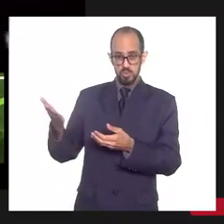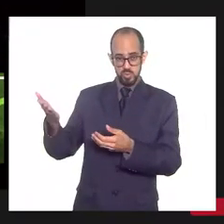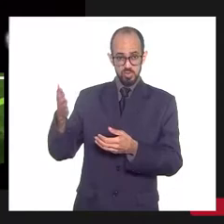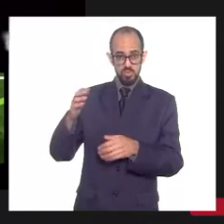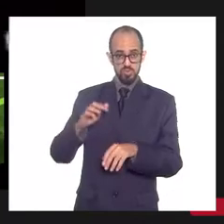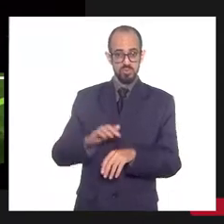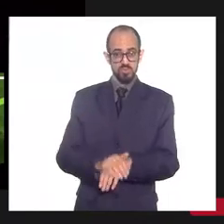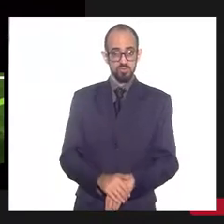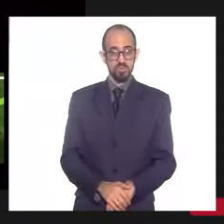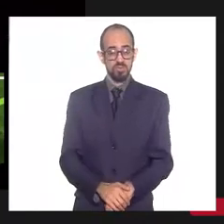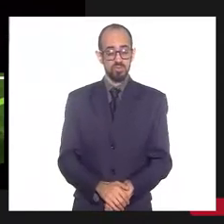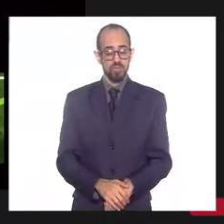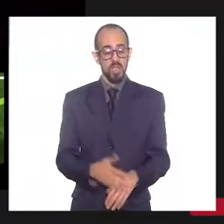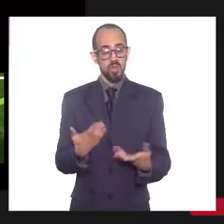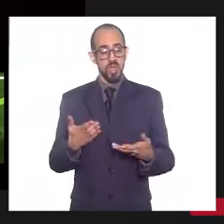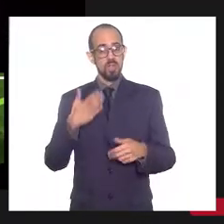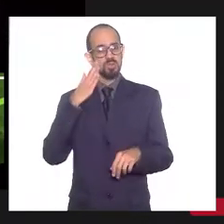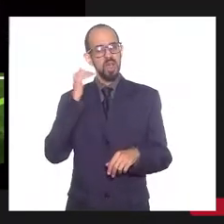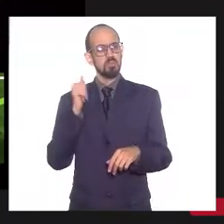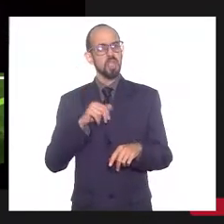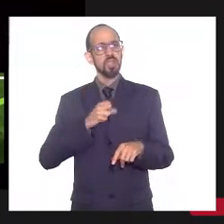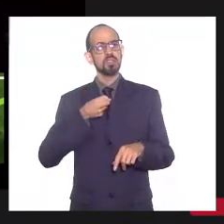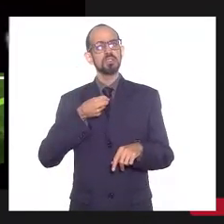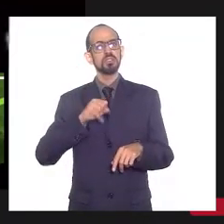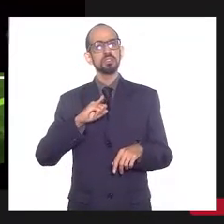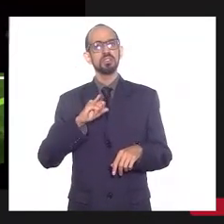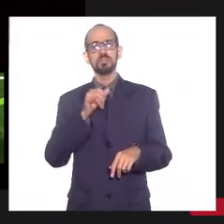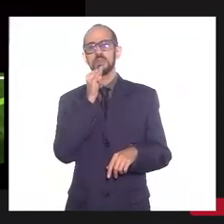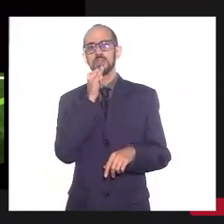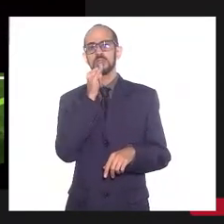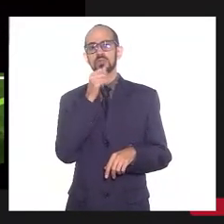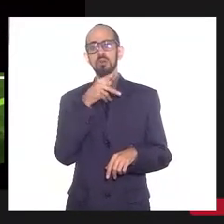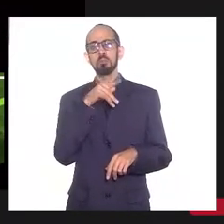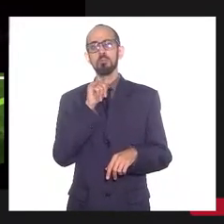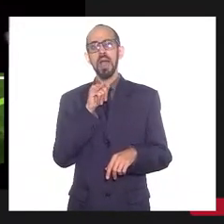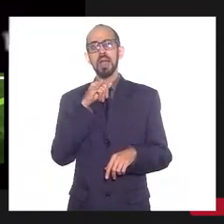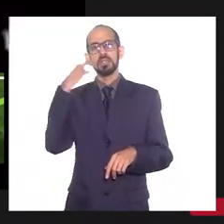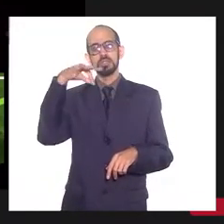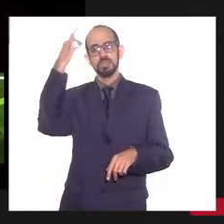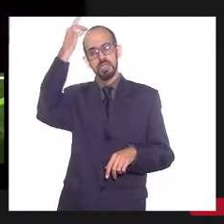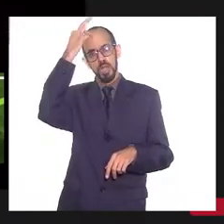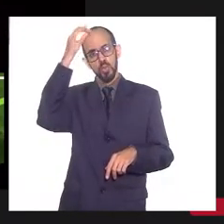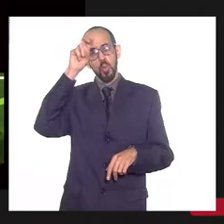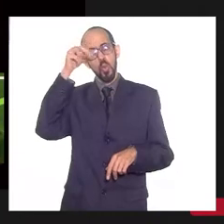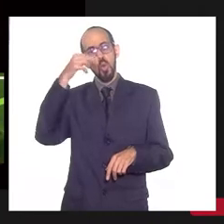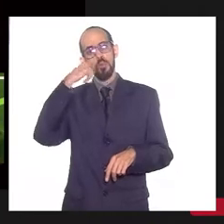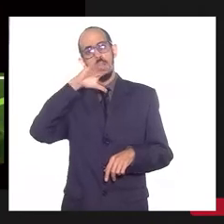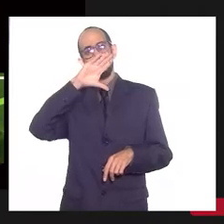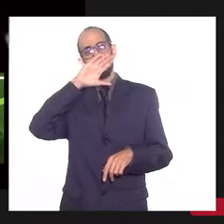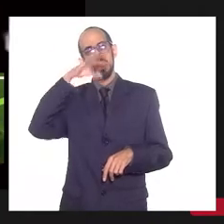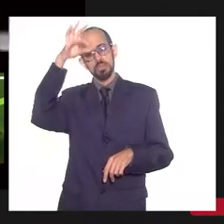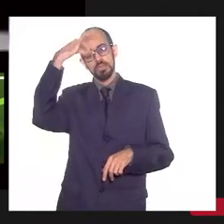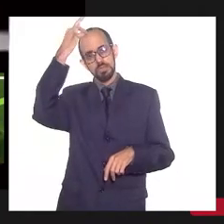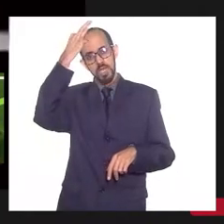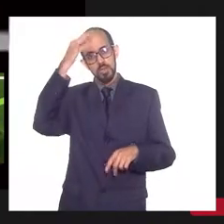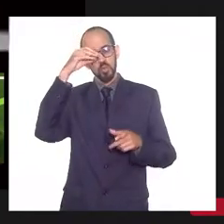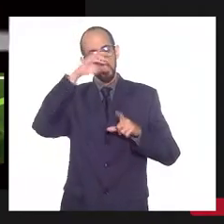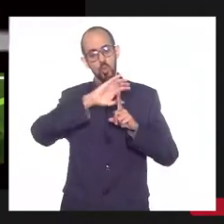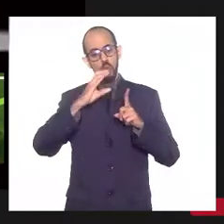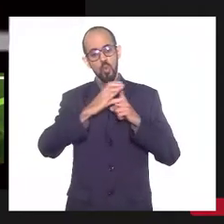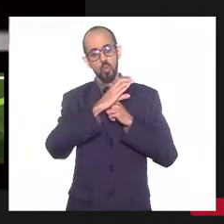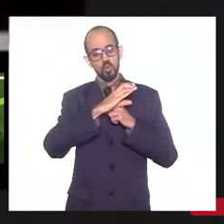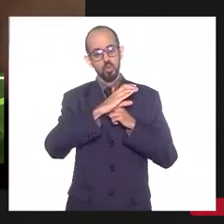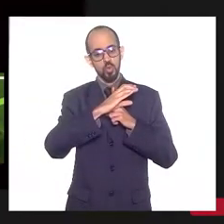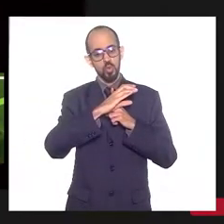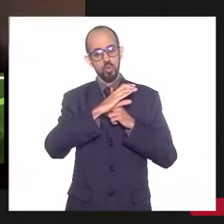só queria ver eu queria ver se fosse um pai-de-santo uma mãe distância eu fosse no culto hoje